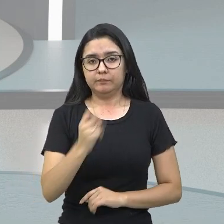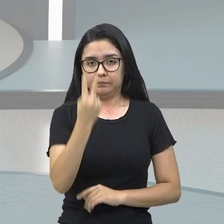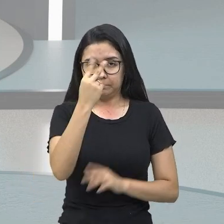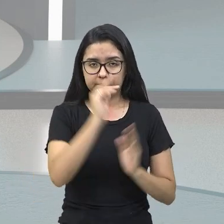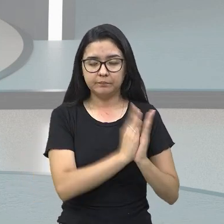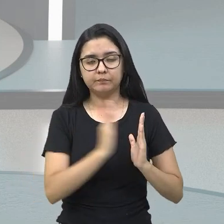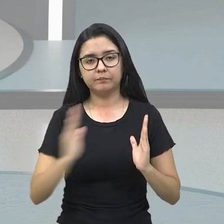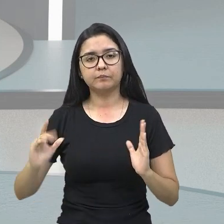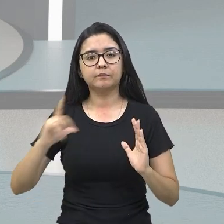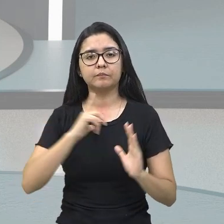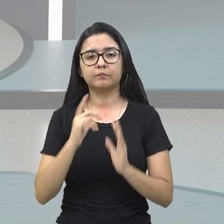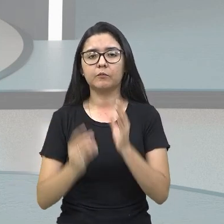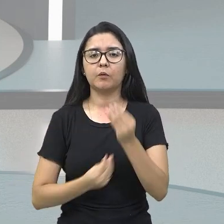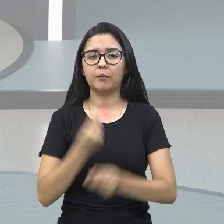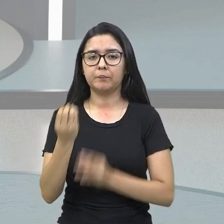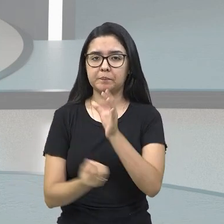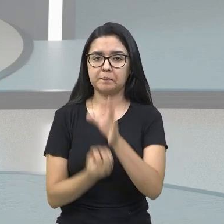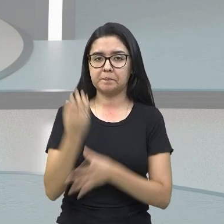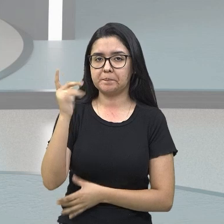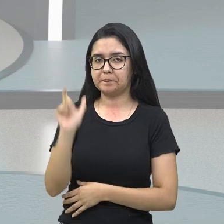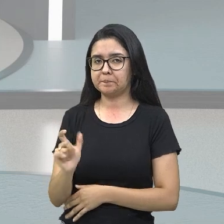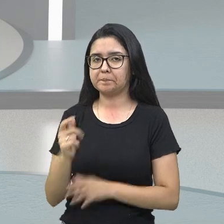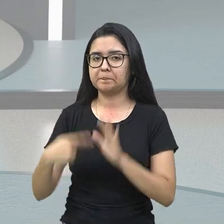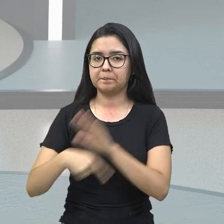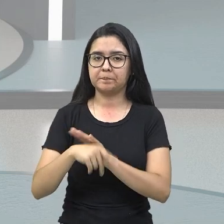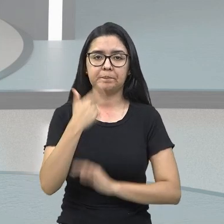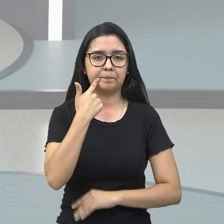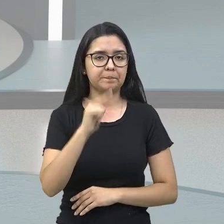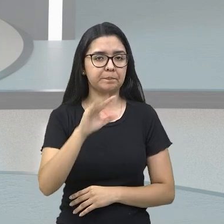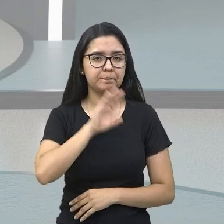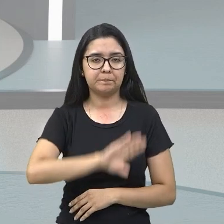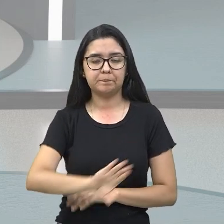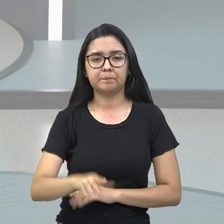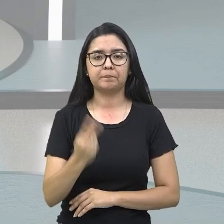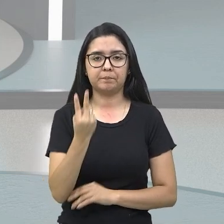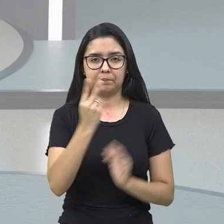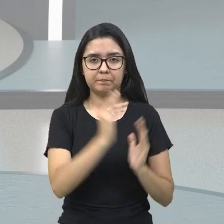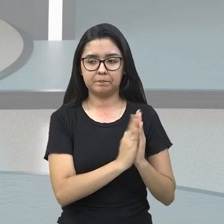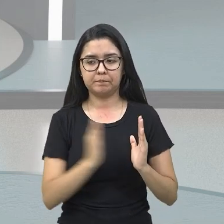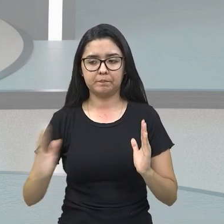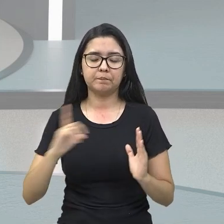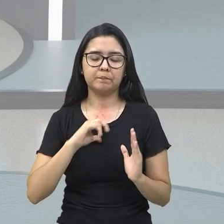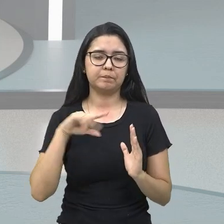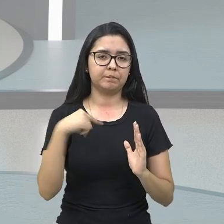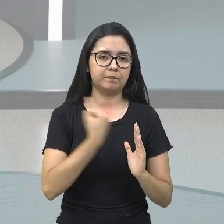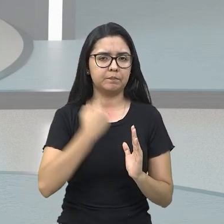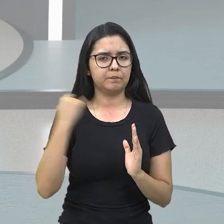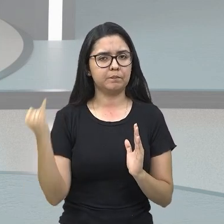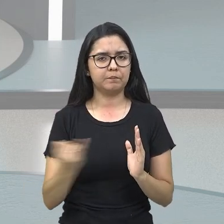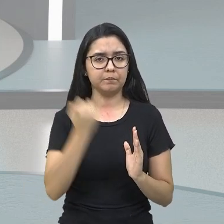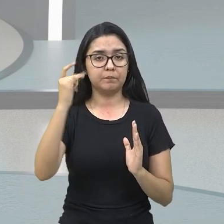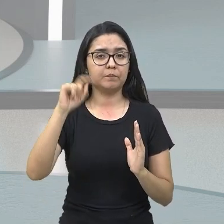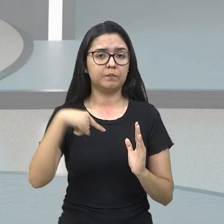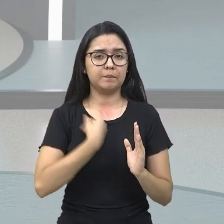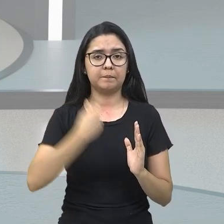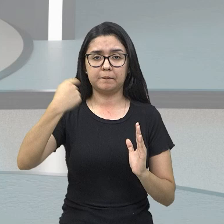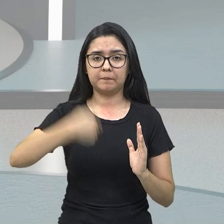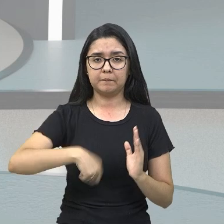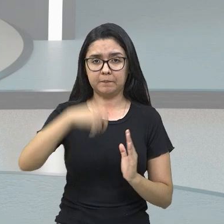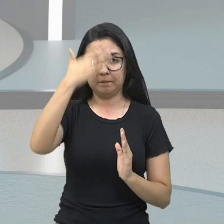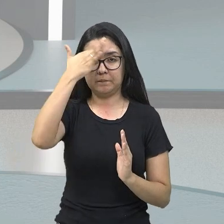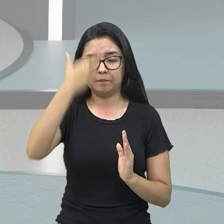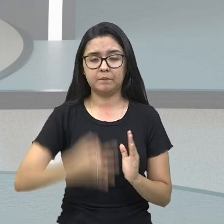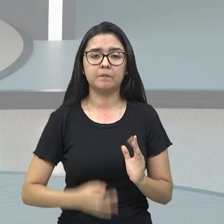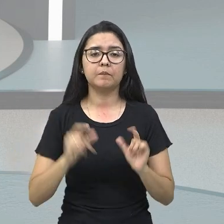pelos quais se formam as palavras em nossa língua. Então, são dois processos essenciais que nós precisamos entender, que são o processo